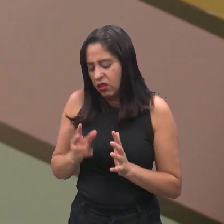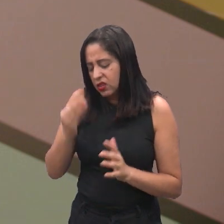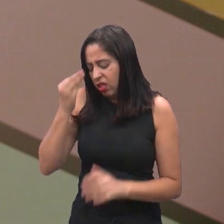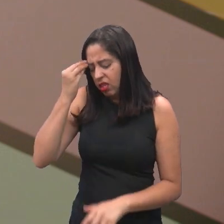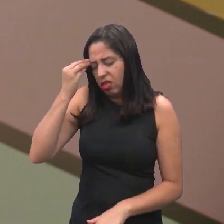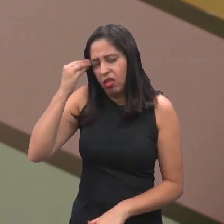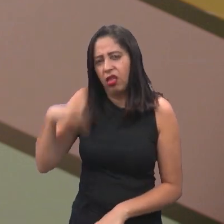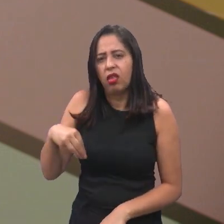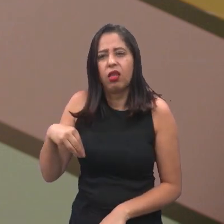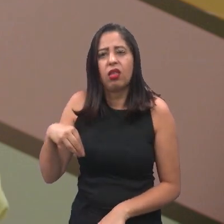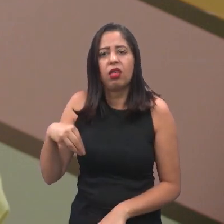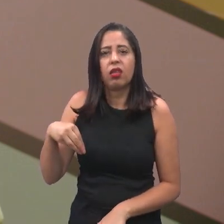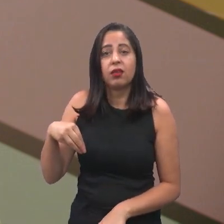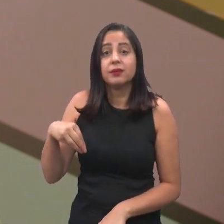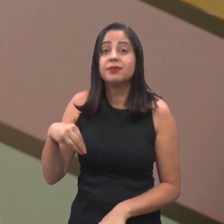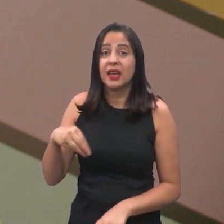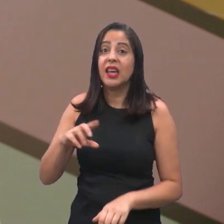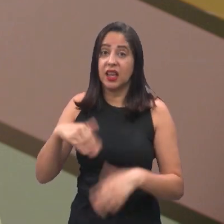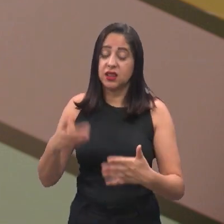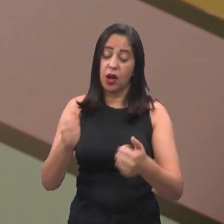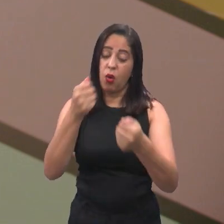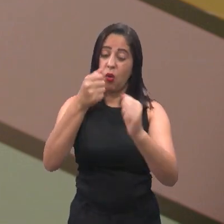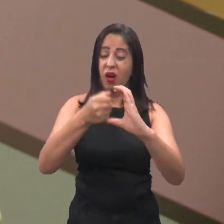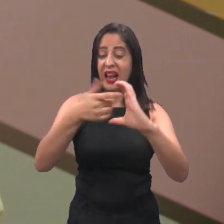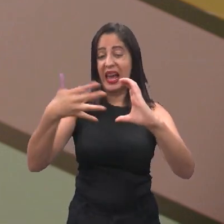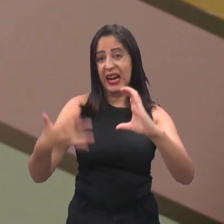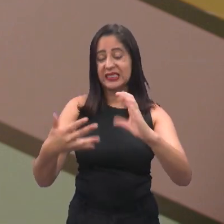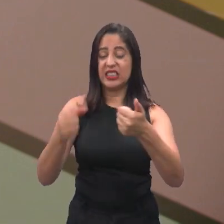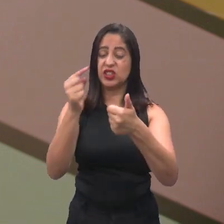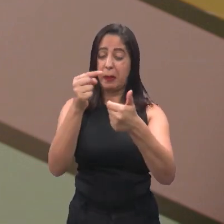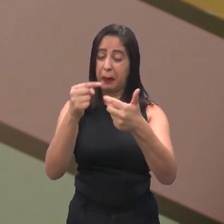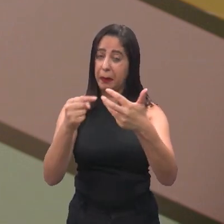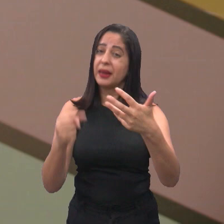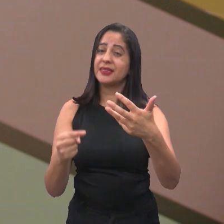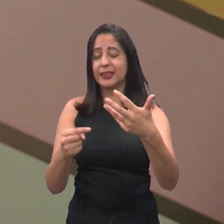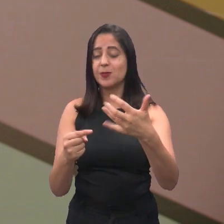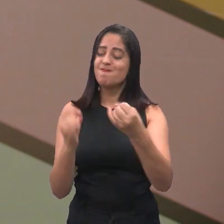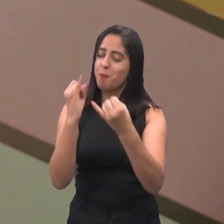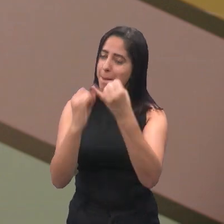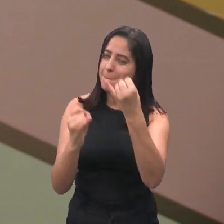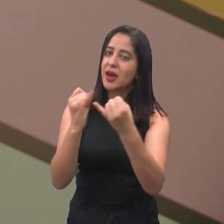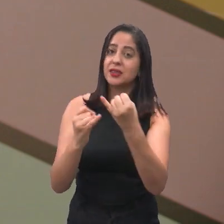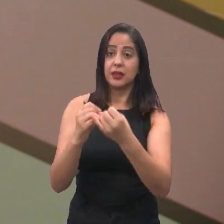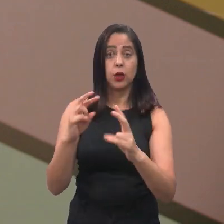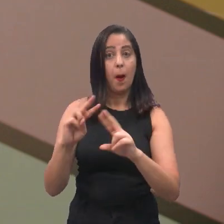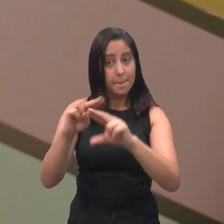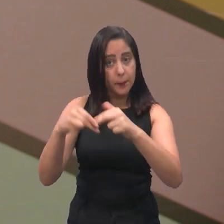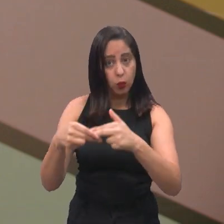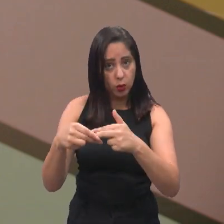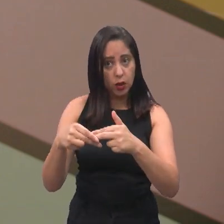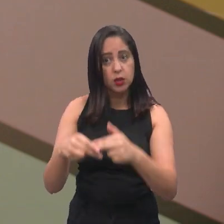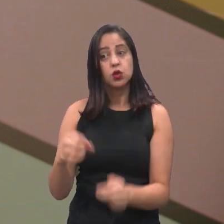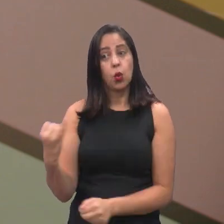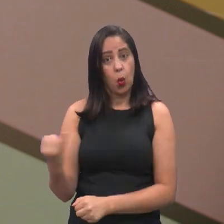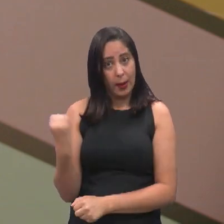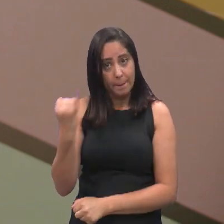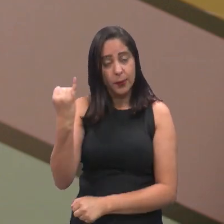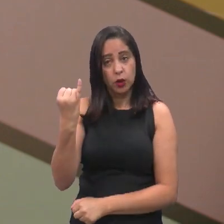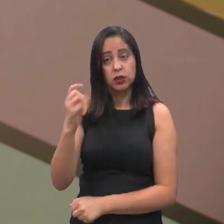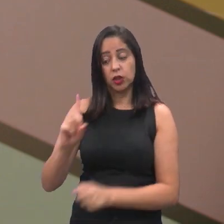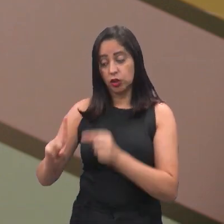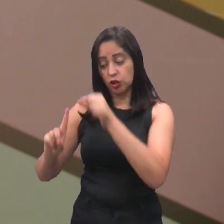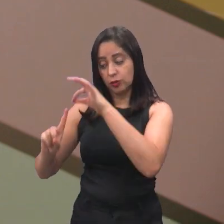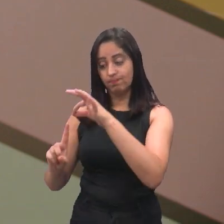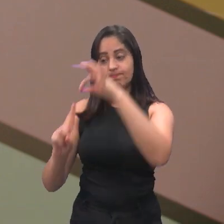Então, existem características muito semelhantes. Então, é um olhar diferencial clínico. Por isso é importante procurar um profissional de saúde